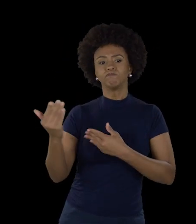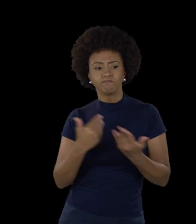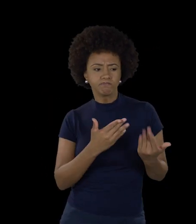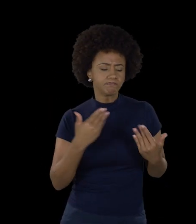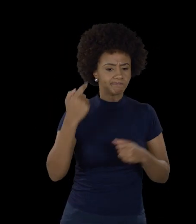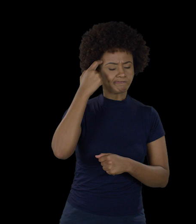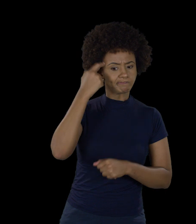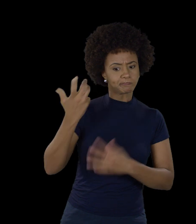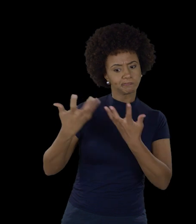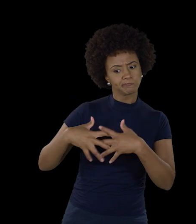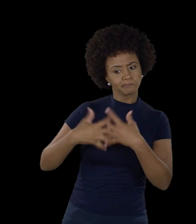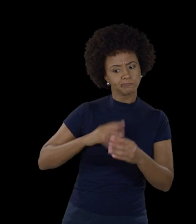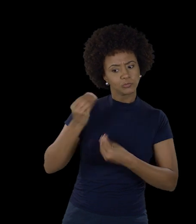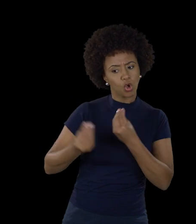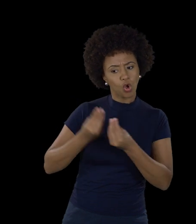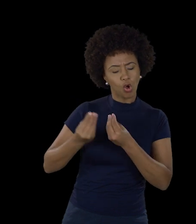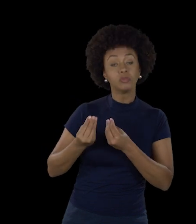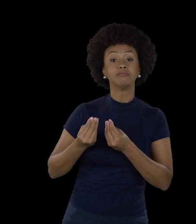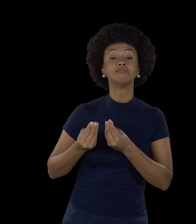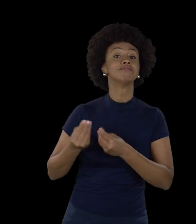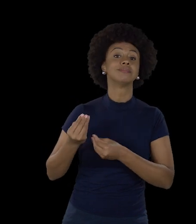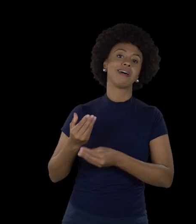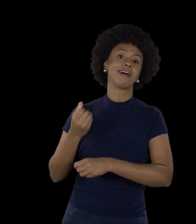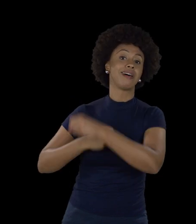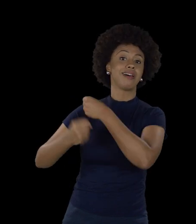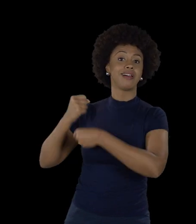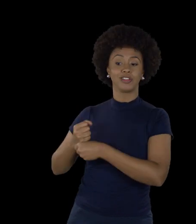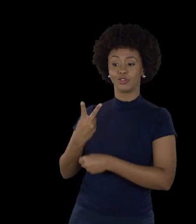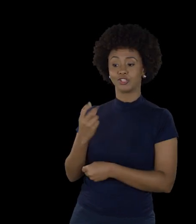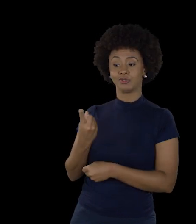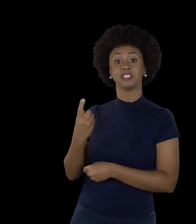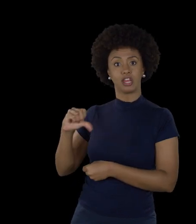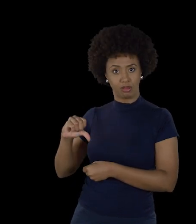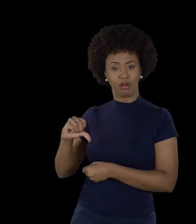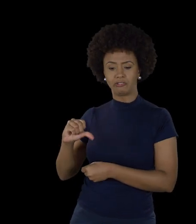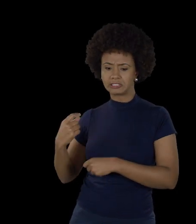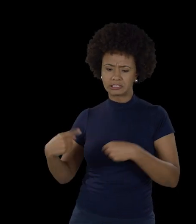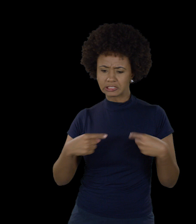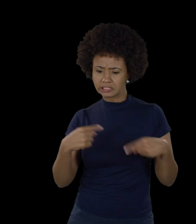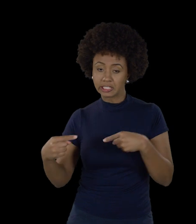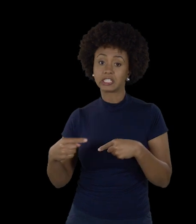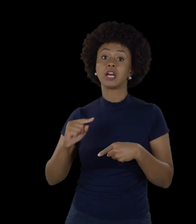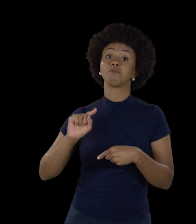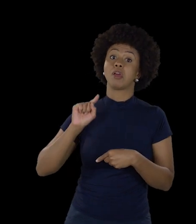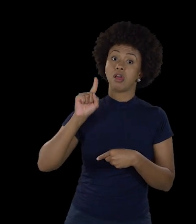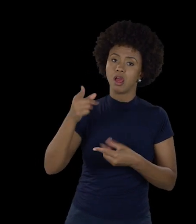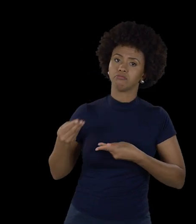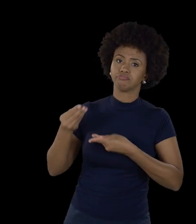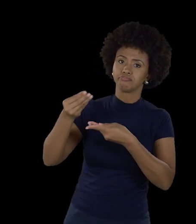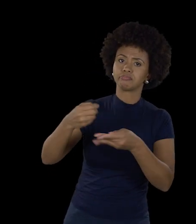nessa iniciativa lá em 2019, mandamos para aprovação da Lei Federal de Incentivo à Cultura. Depois